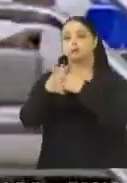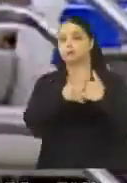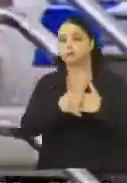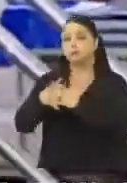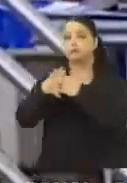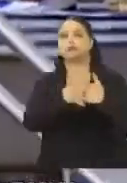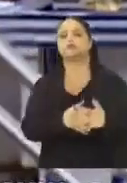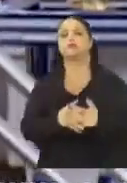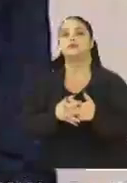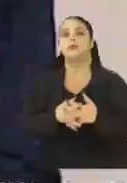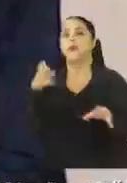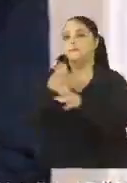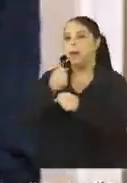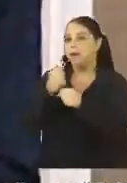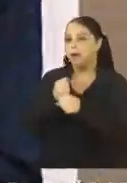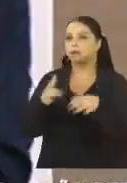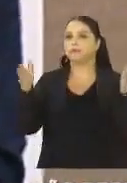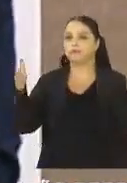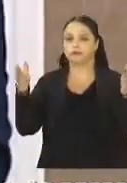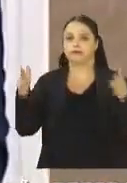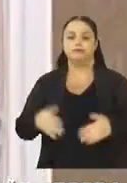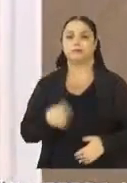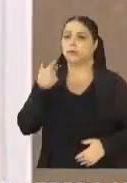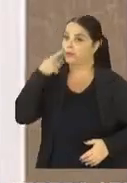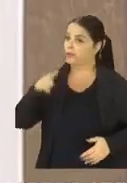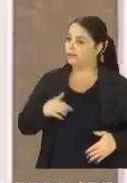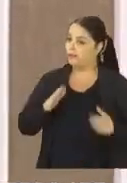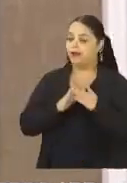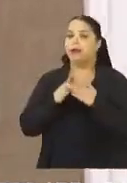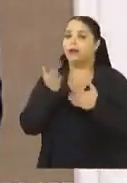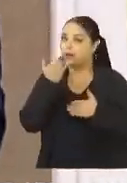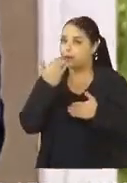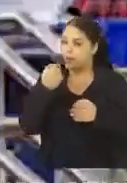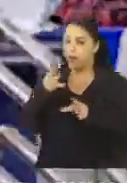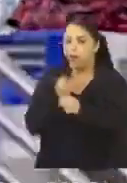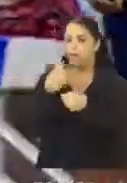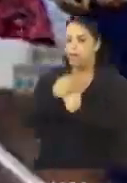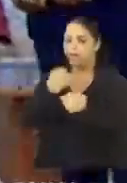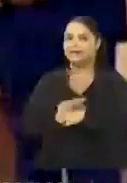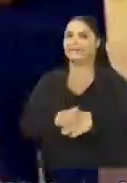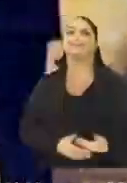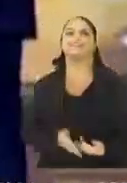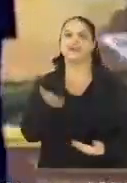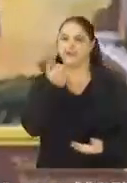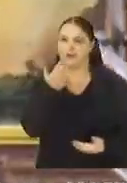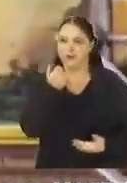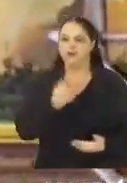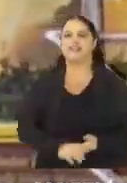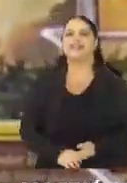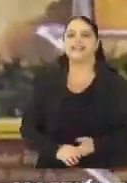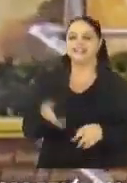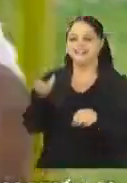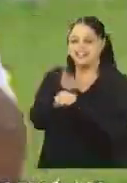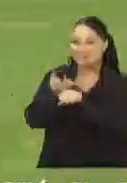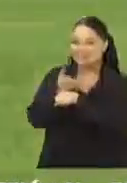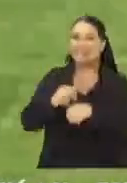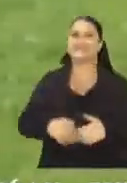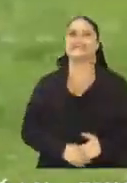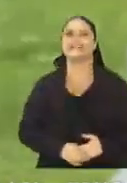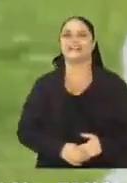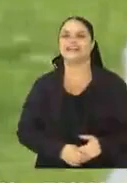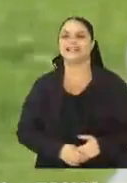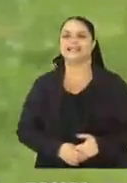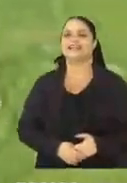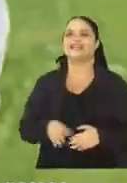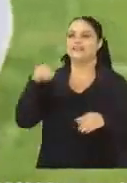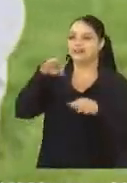e você mandou levar já eu não vi lá em casa não eu vou comer batata hoje lá tá eu vou ter um pouco procurar lá você